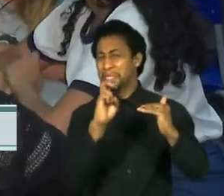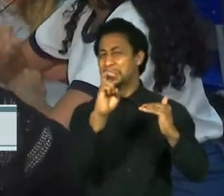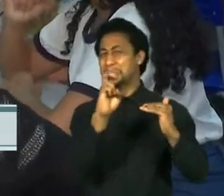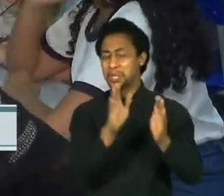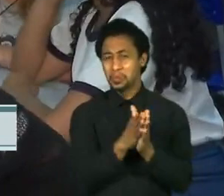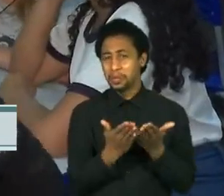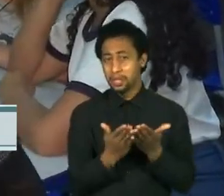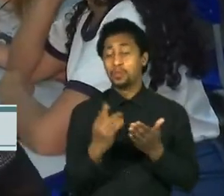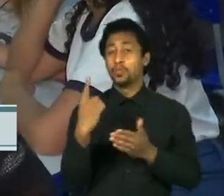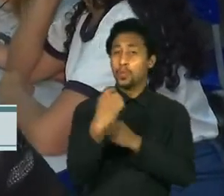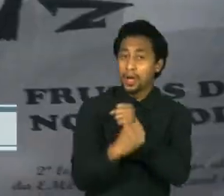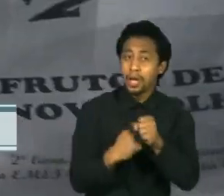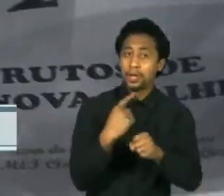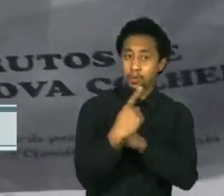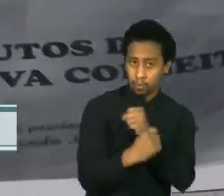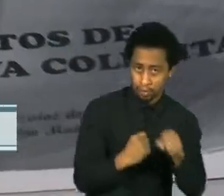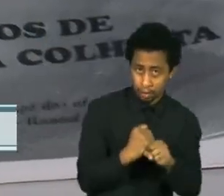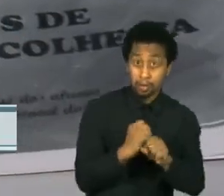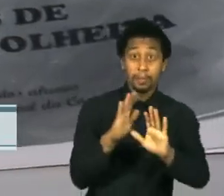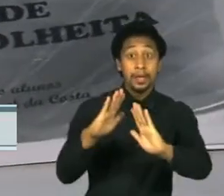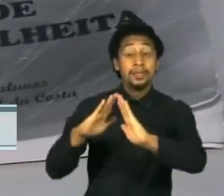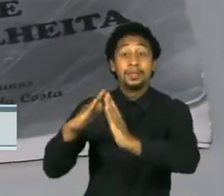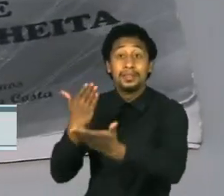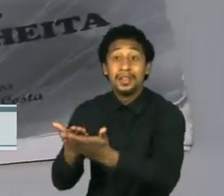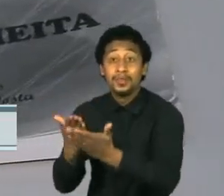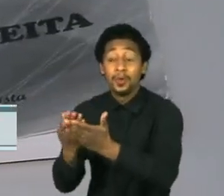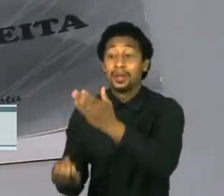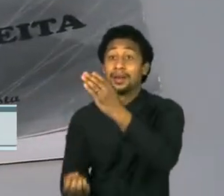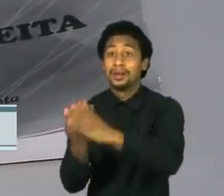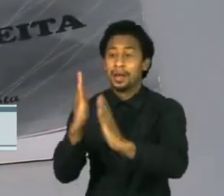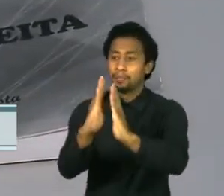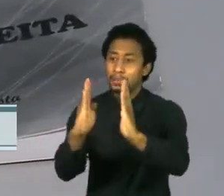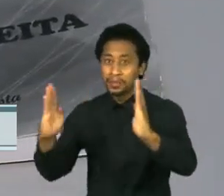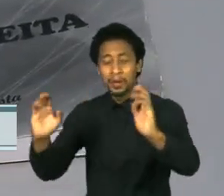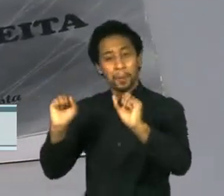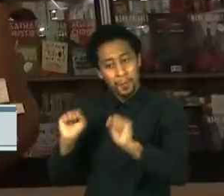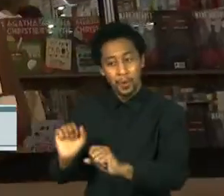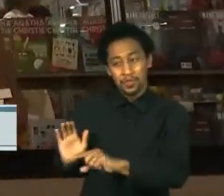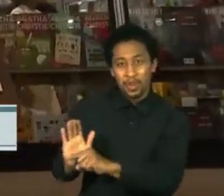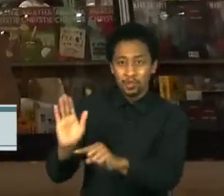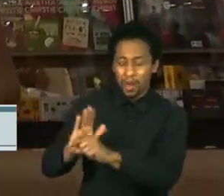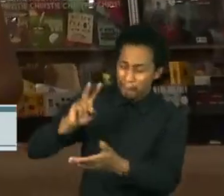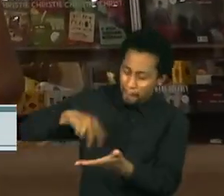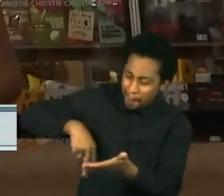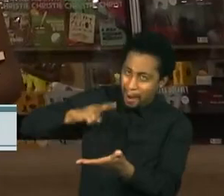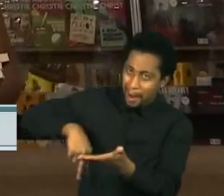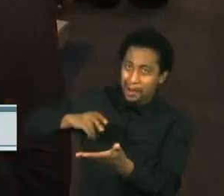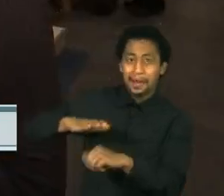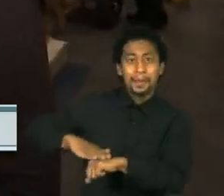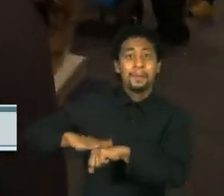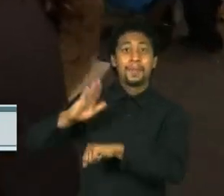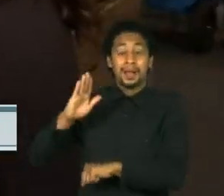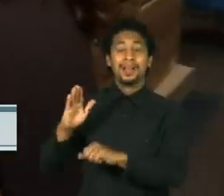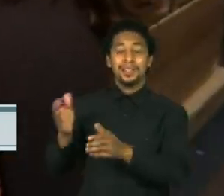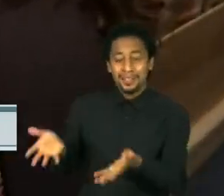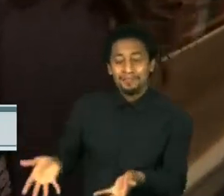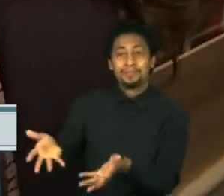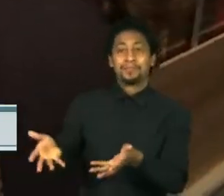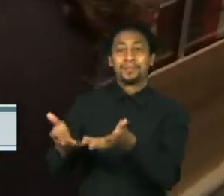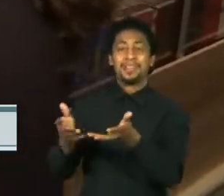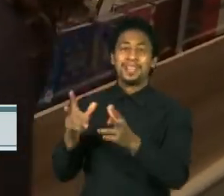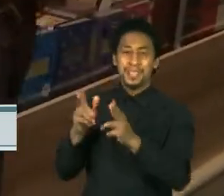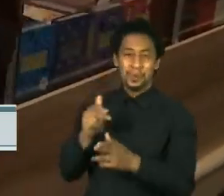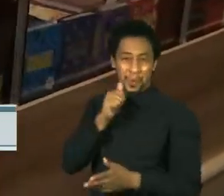à leitura na escola pode ajudar a reverter esses números e garantir um futuro com mais Sofias e Júlias, que